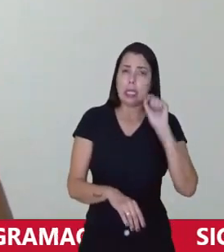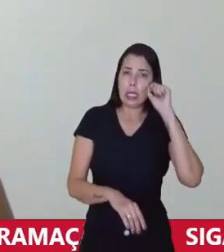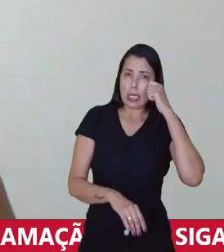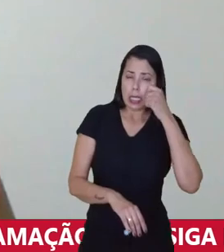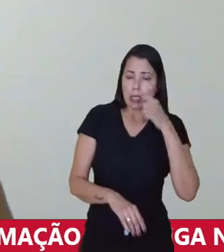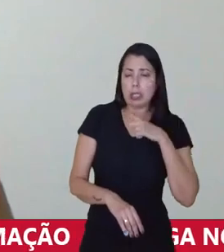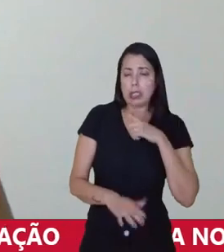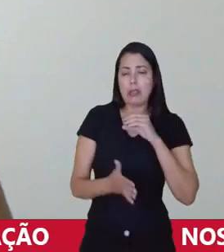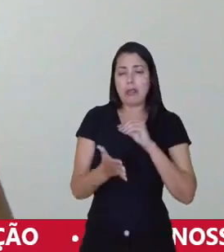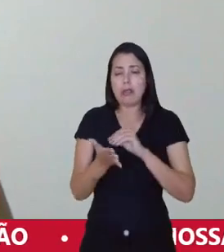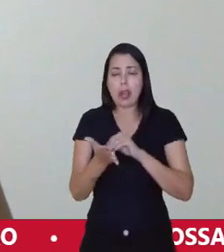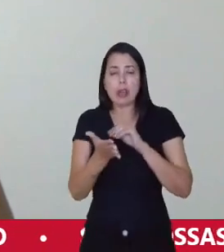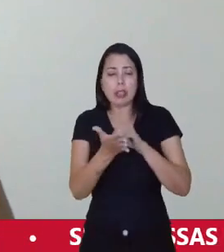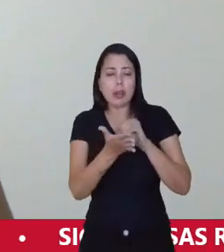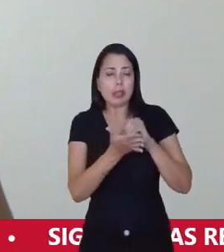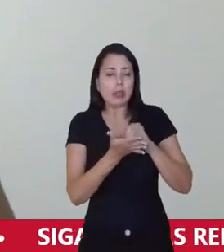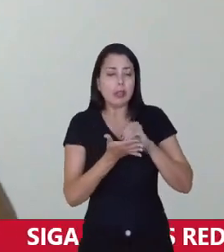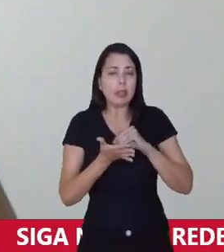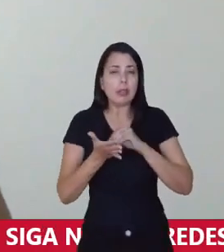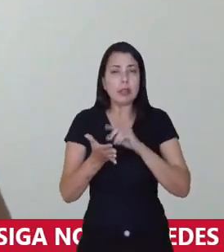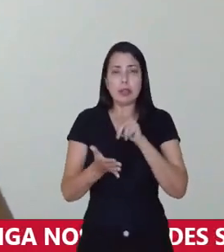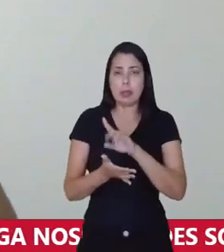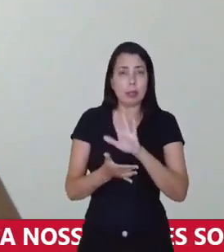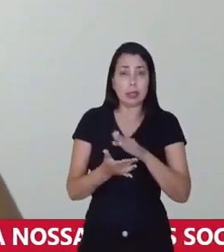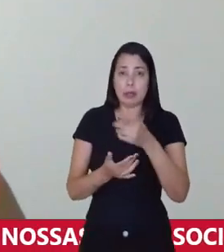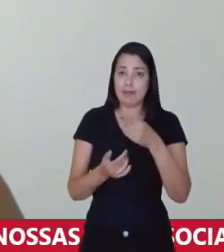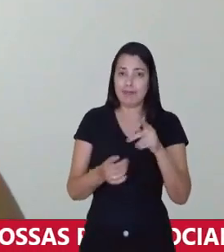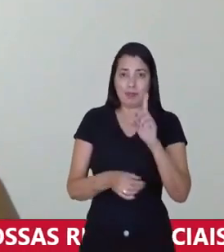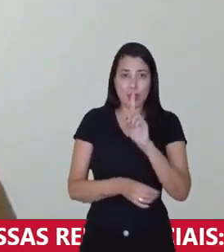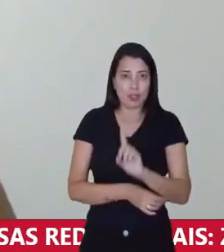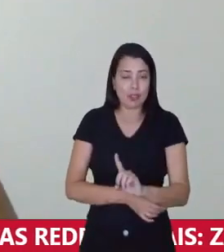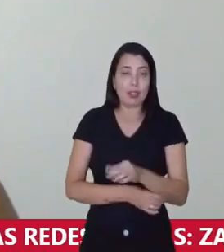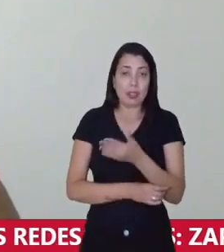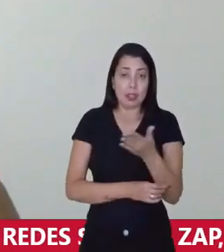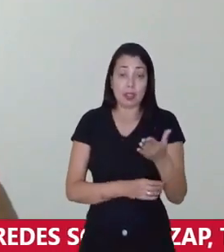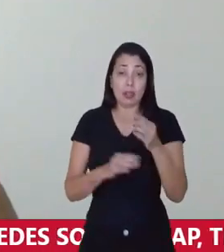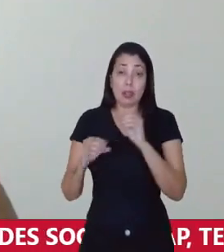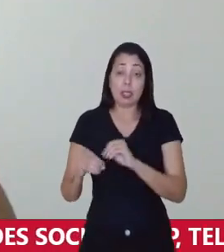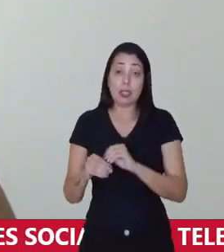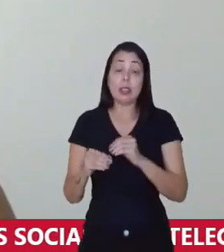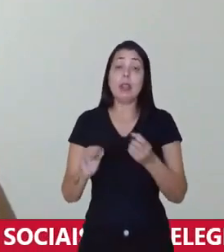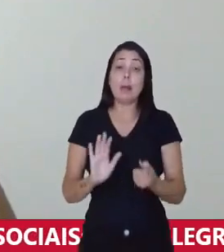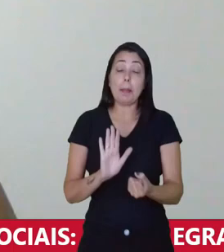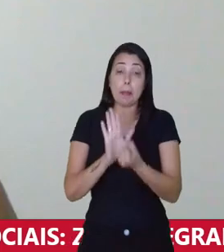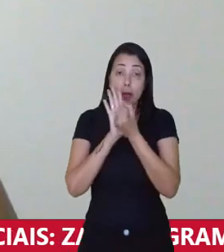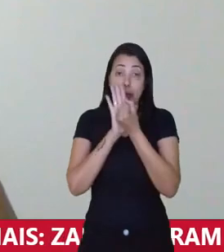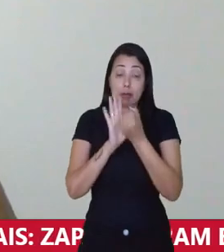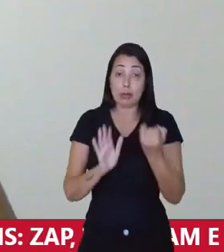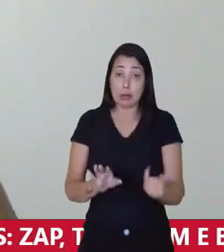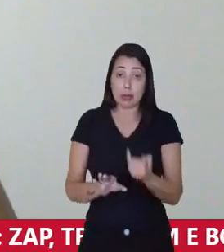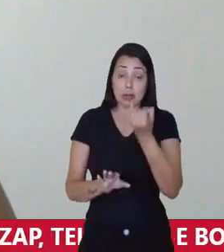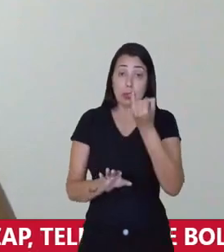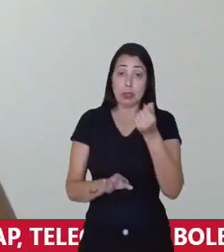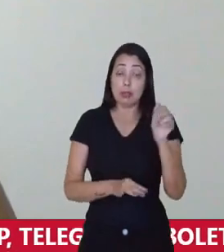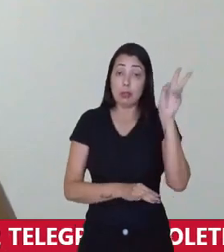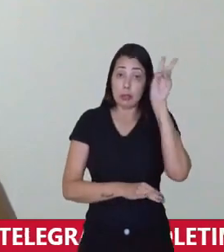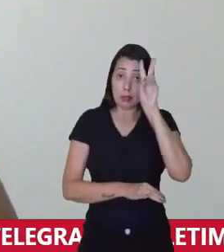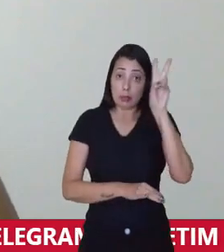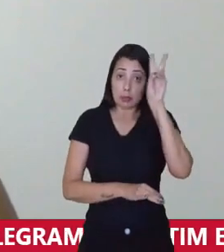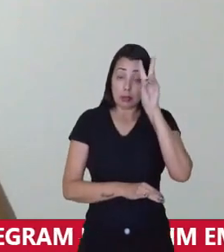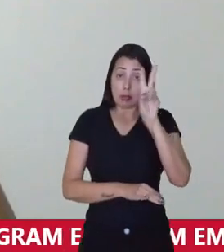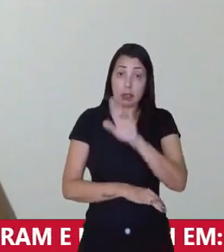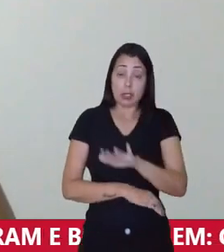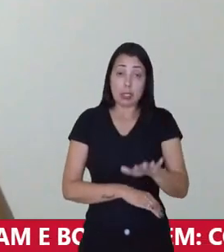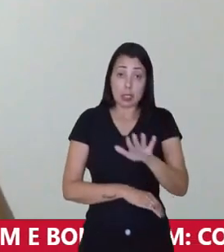carente, sempre pela falta e nunca pelo direito. E aí, esse é um grande marco na questão da história